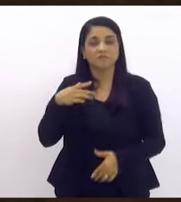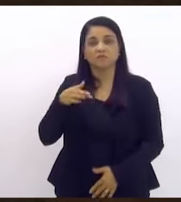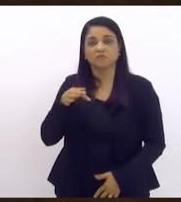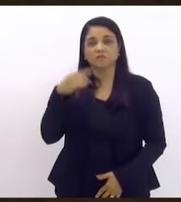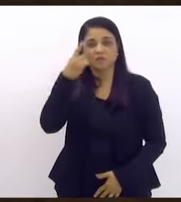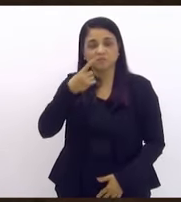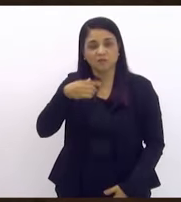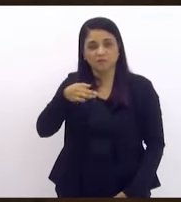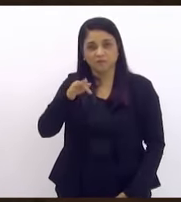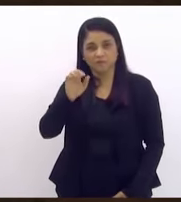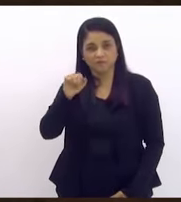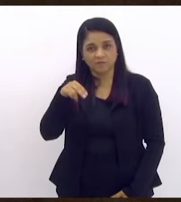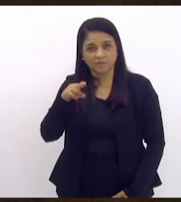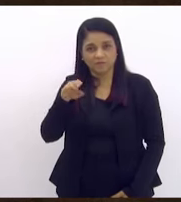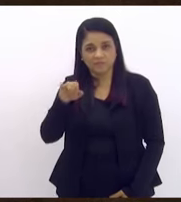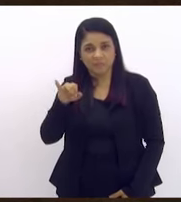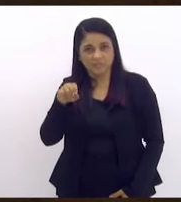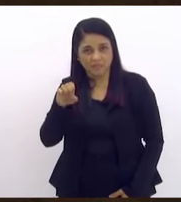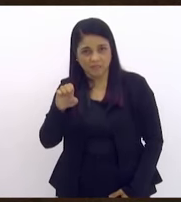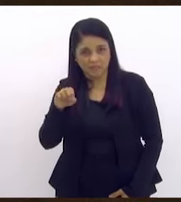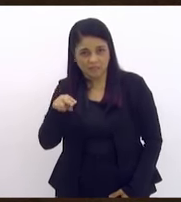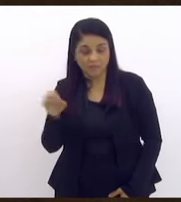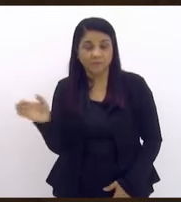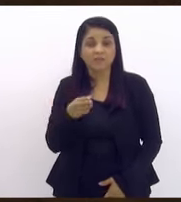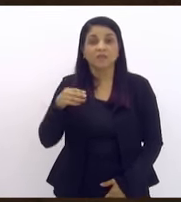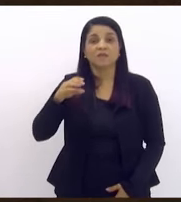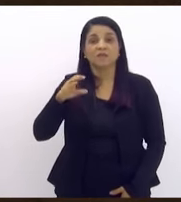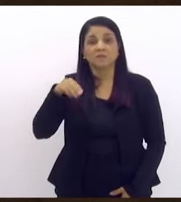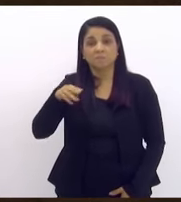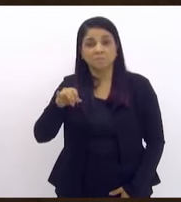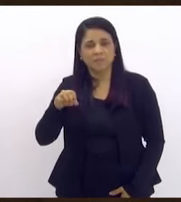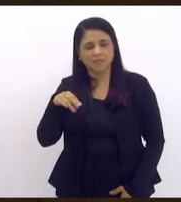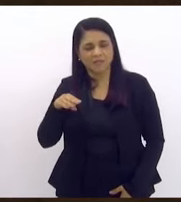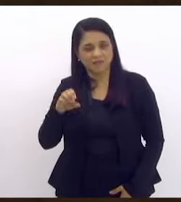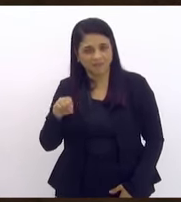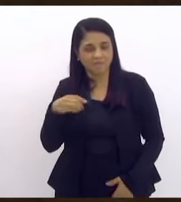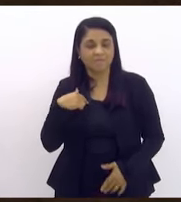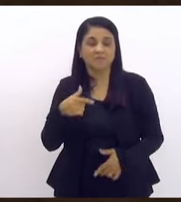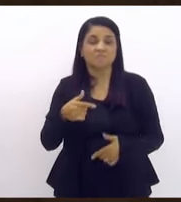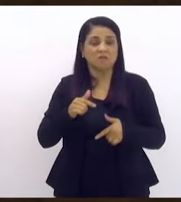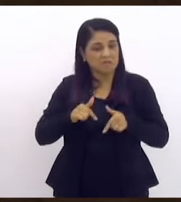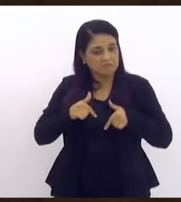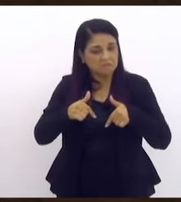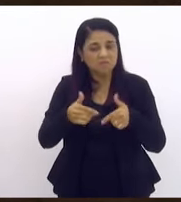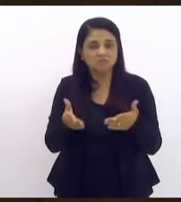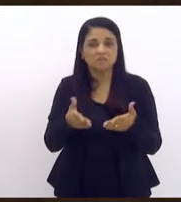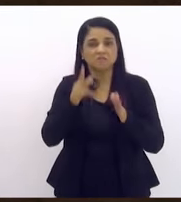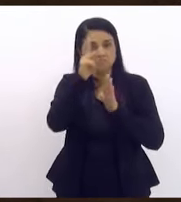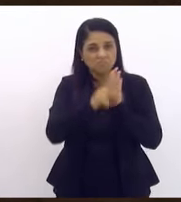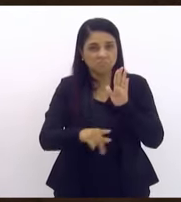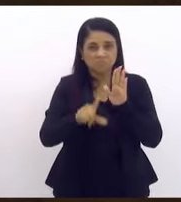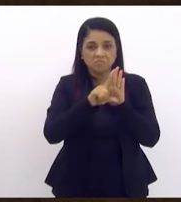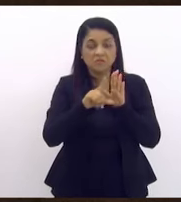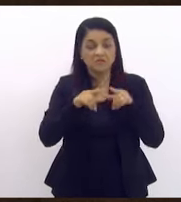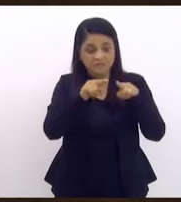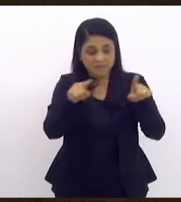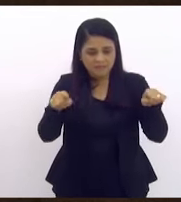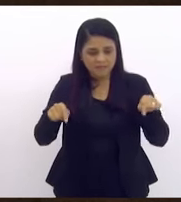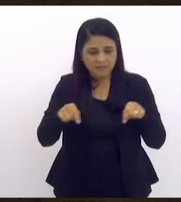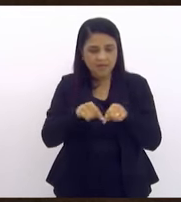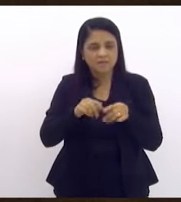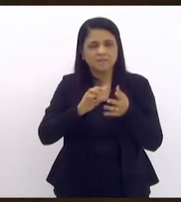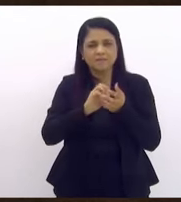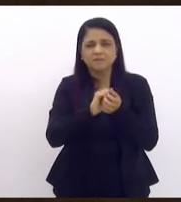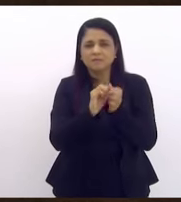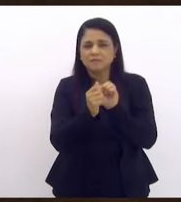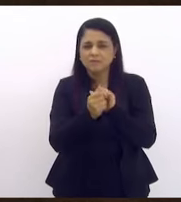Mink, meu amigo eco espiritual, sempre, pela iniciativa que cria a sala de integração sensorial para